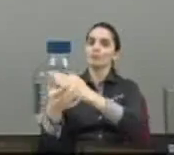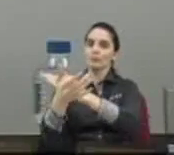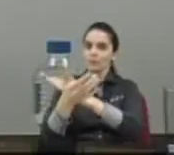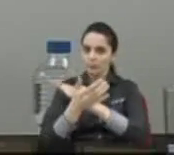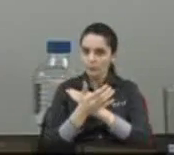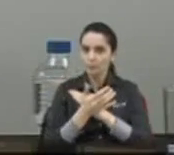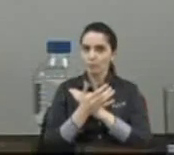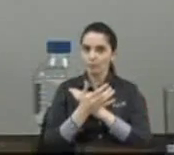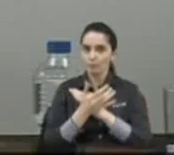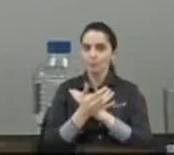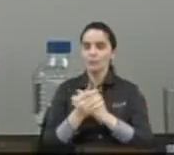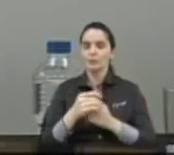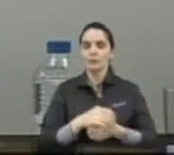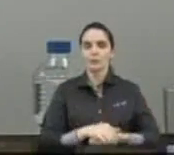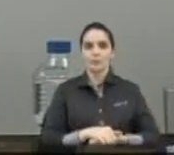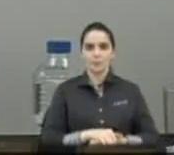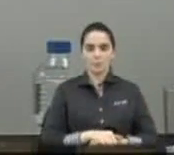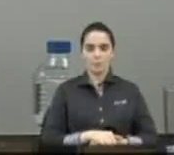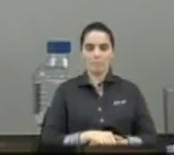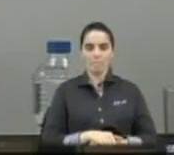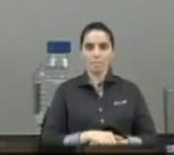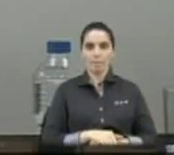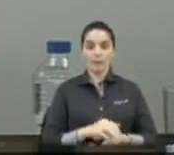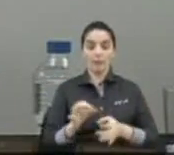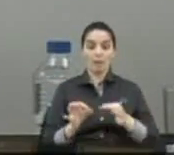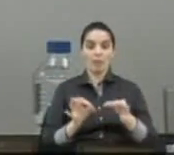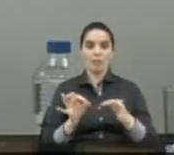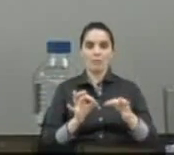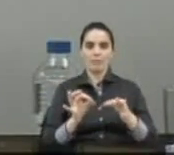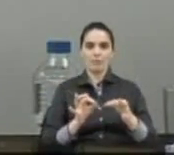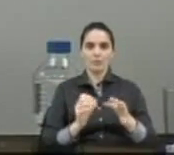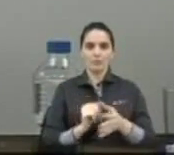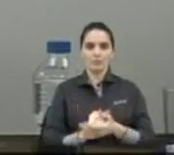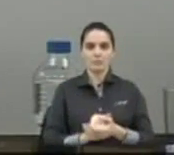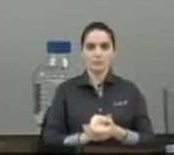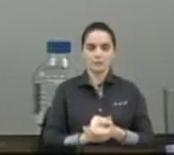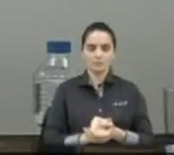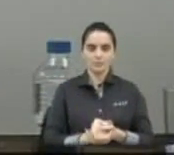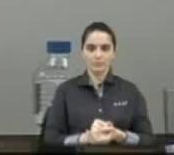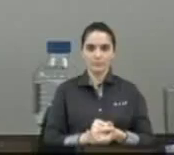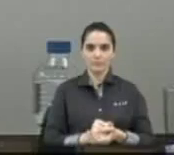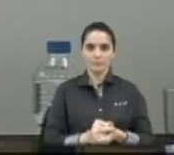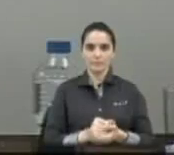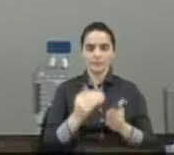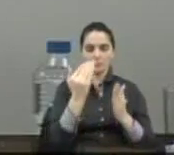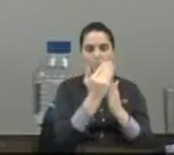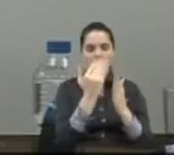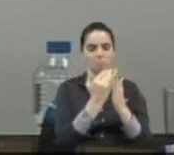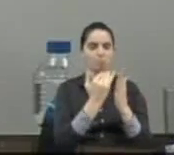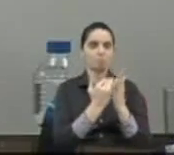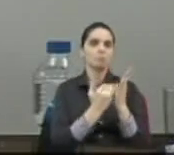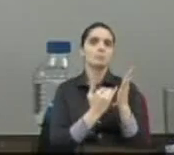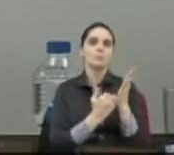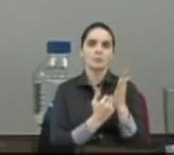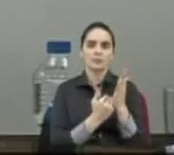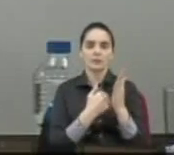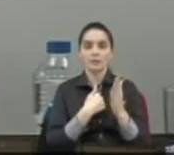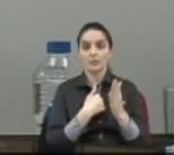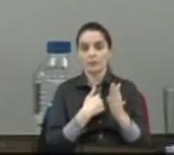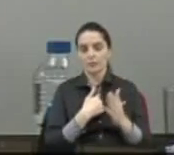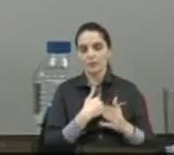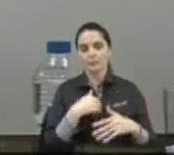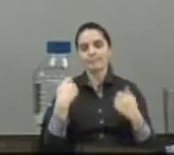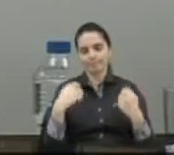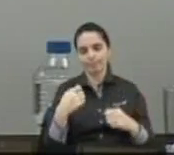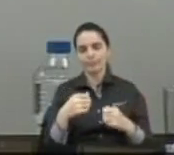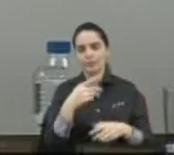eu, conjuntamente com o meu gabinete, para estar elaborando esse projeto. Então, não podia deixar falar um pouquinho aqui do